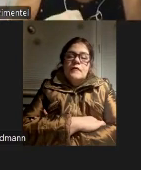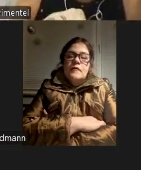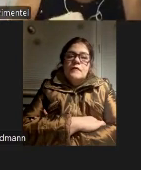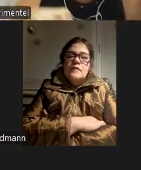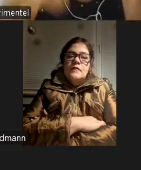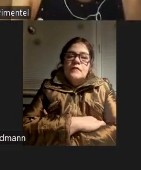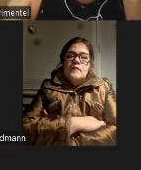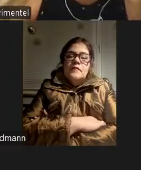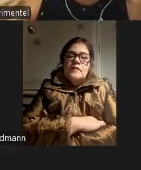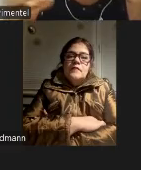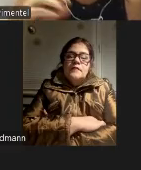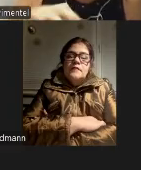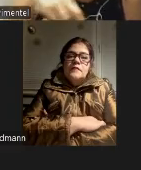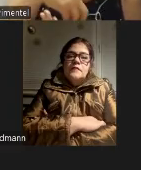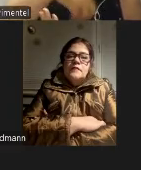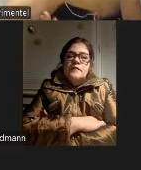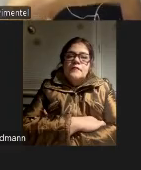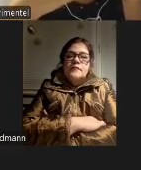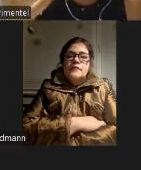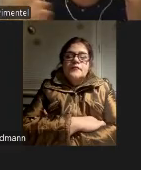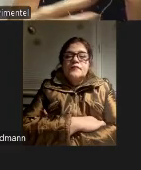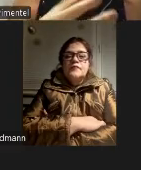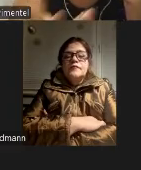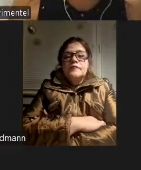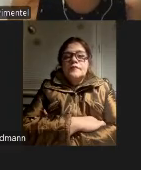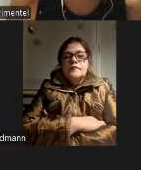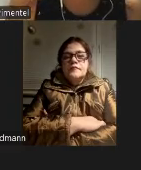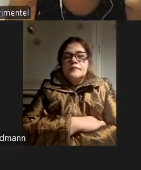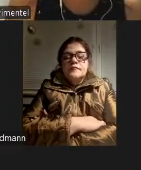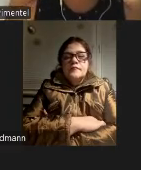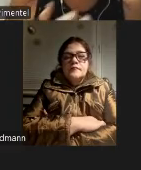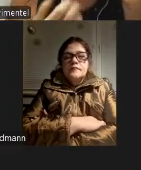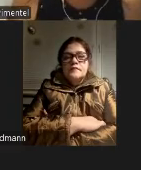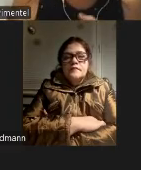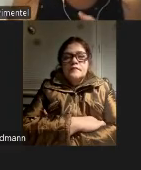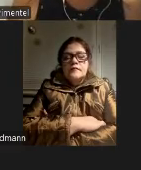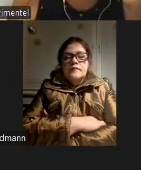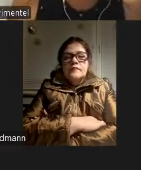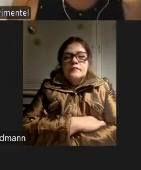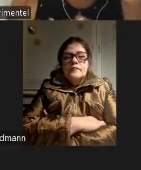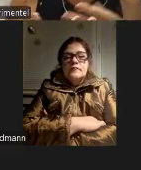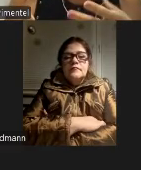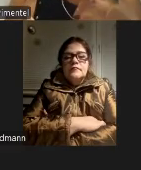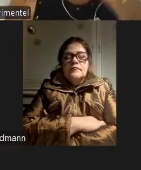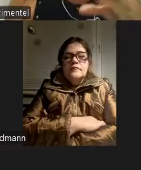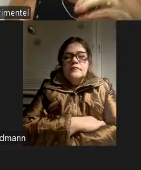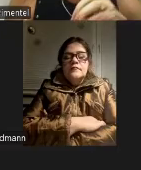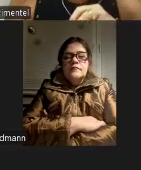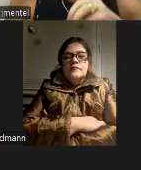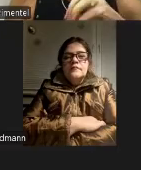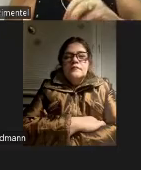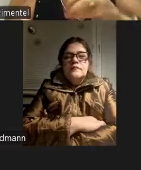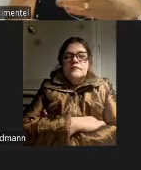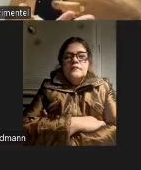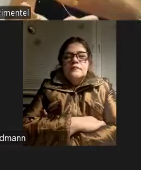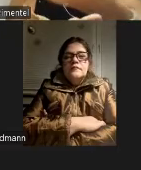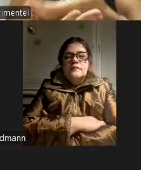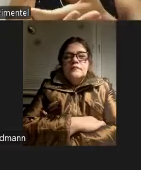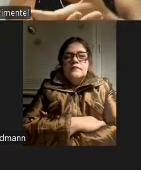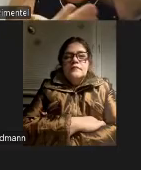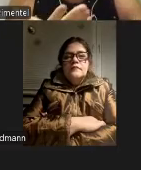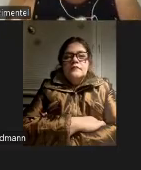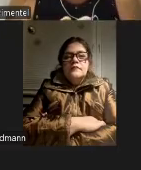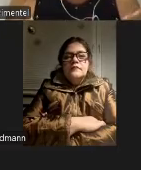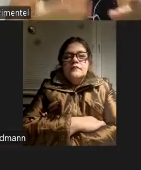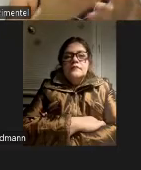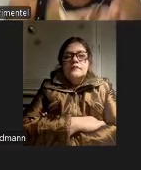Então a gente tinha a produção de melatonina, a gente tinha tudo aquilo por muito tempo. E aí o que acontecia? Quando a gente tinha dormido